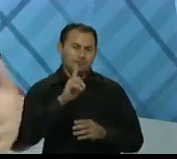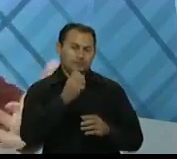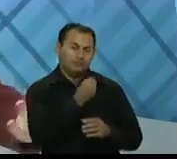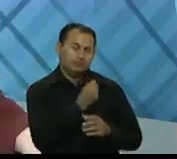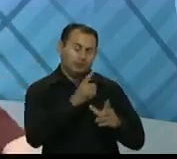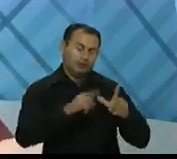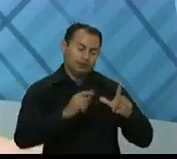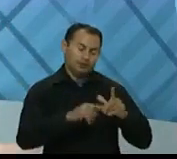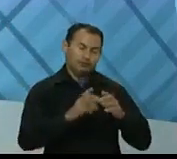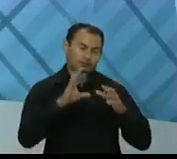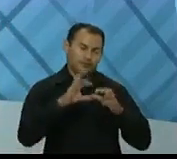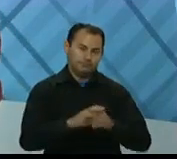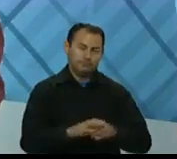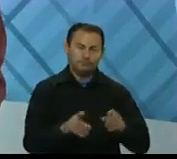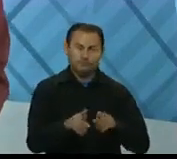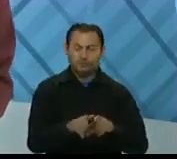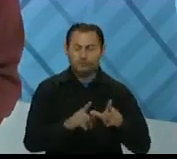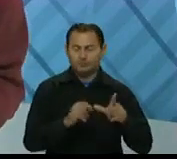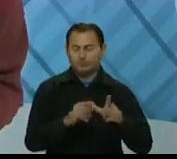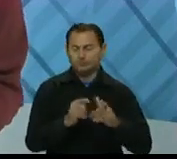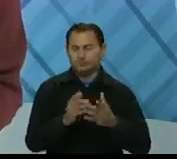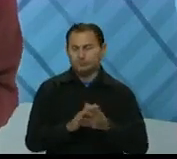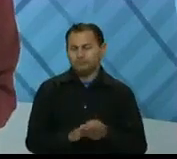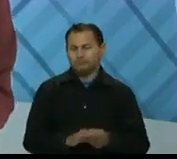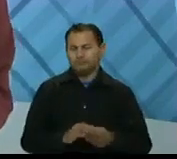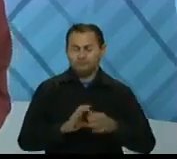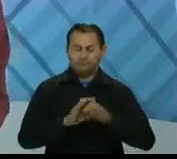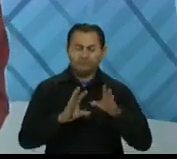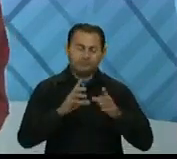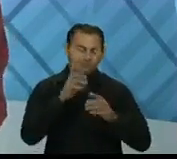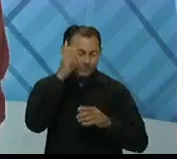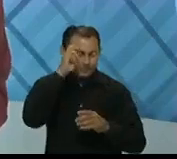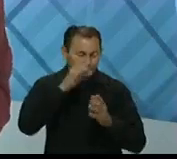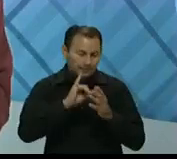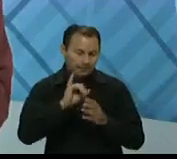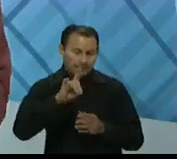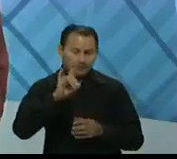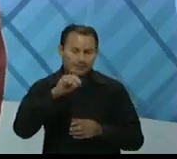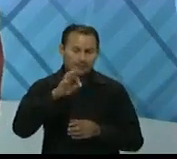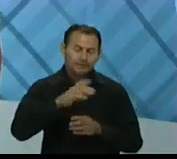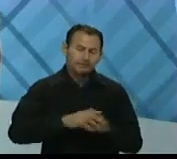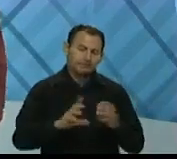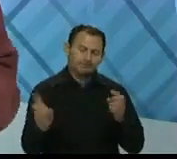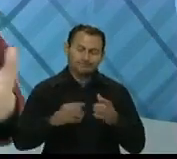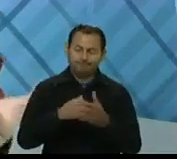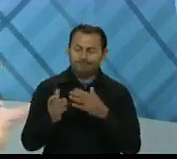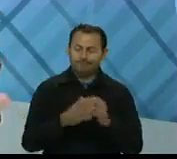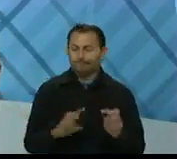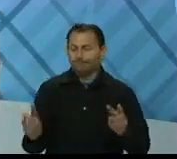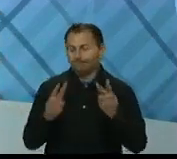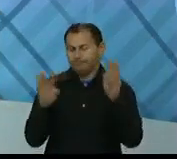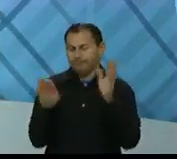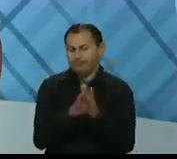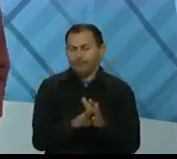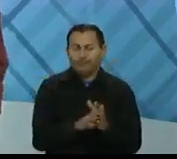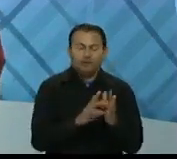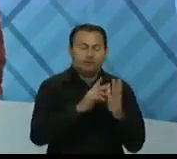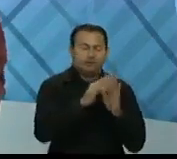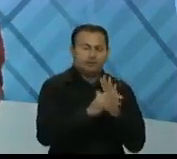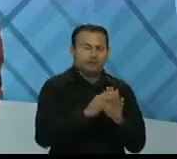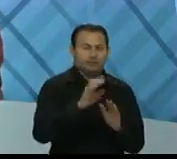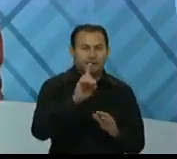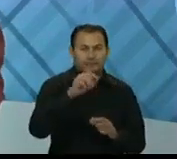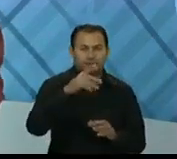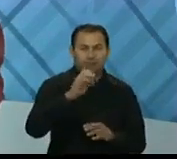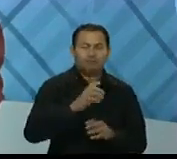e independentes. A variável independente é aquela que não depende de um valor para chegar. Já a variável dependente,